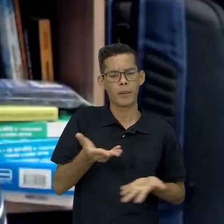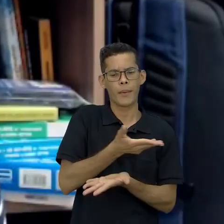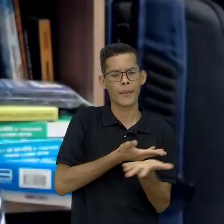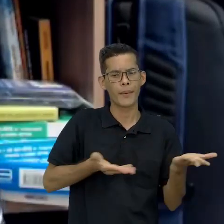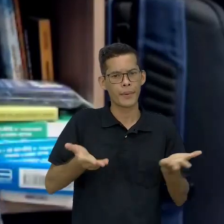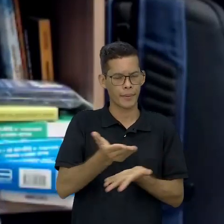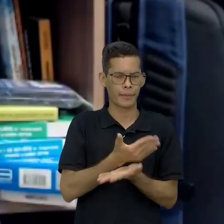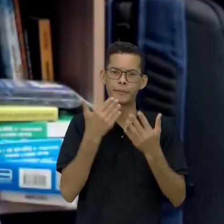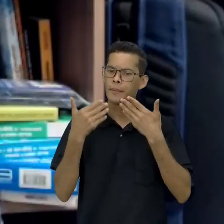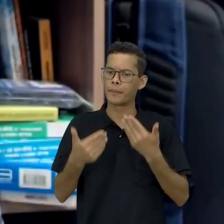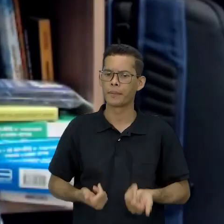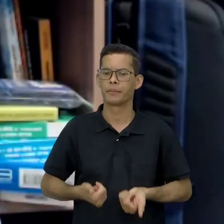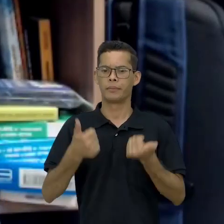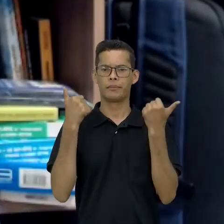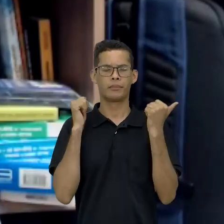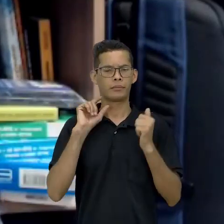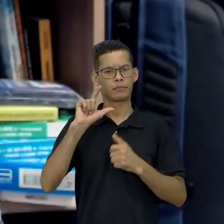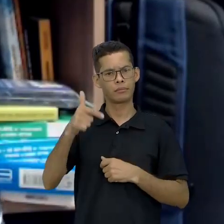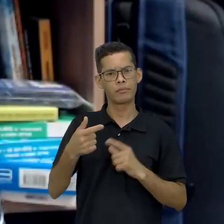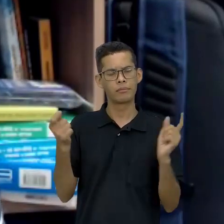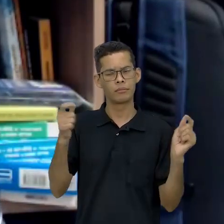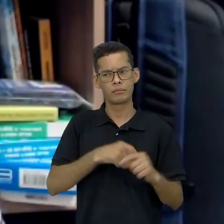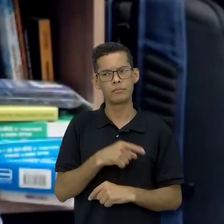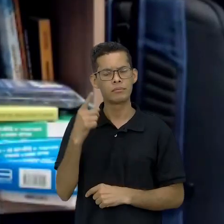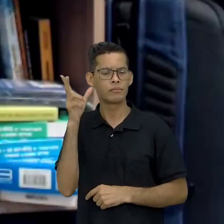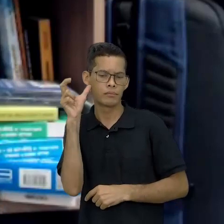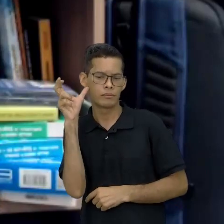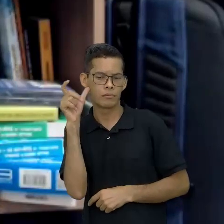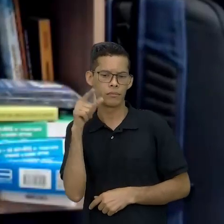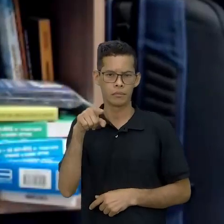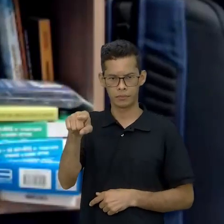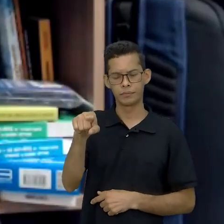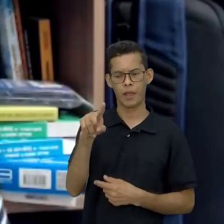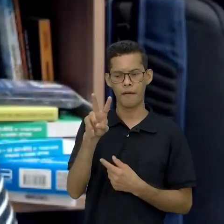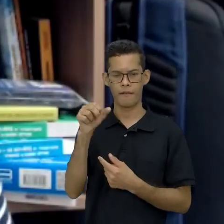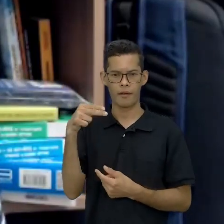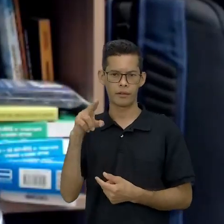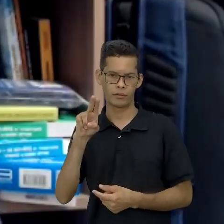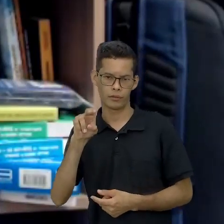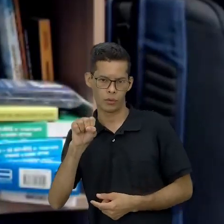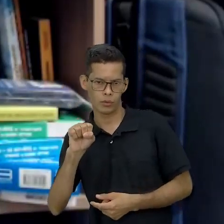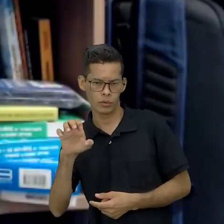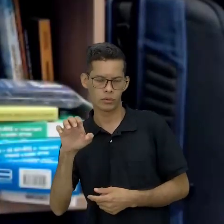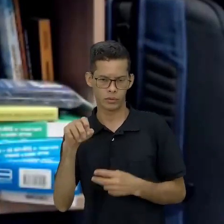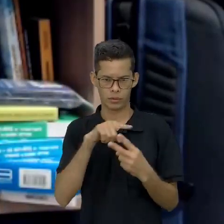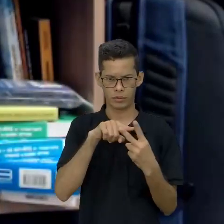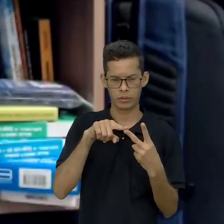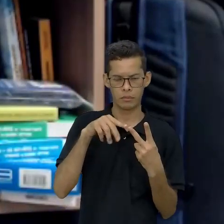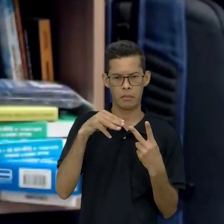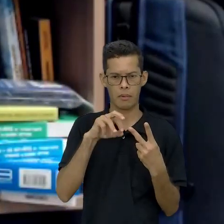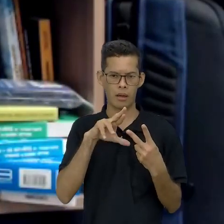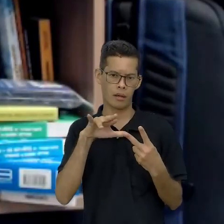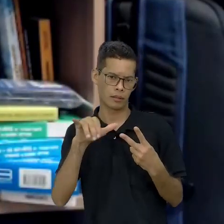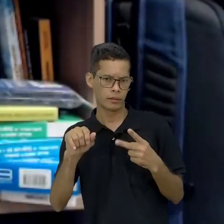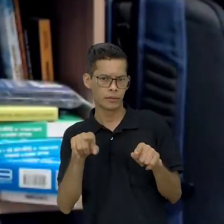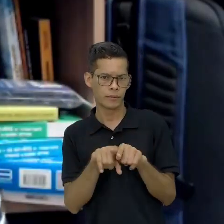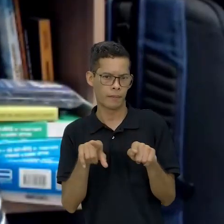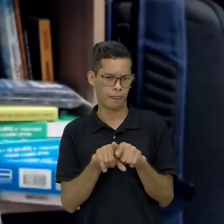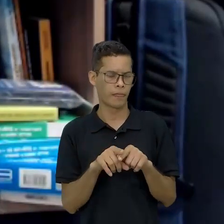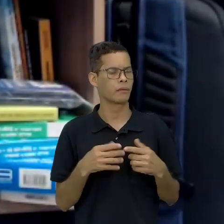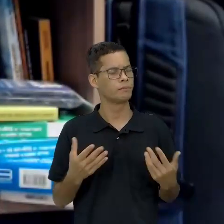melhor, né? E depois para que eu possa ouvir a Vanusa e a Márcia em relação a essa questão, né, do